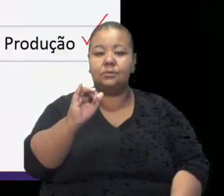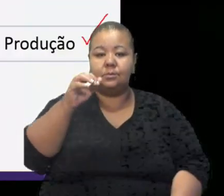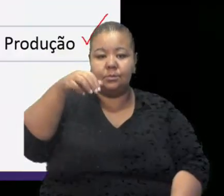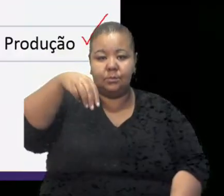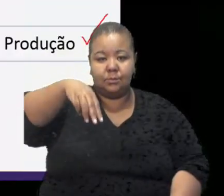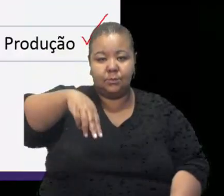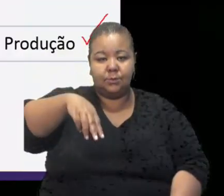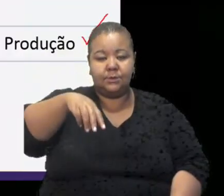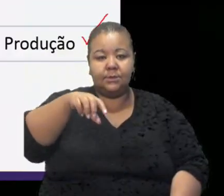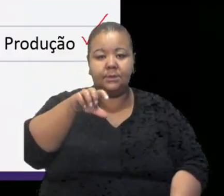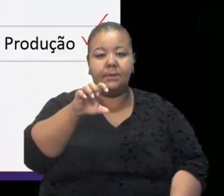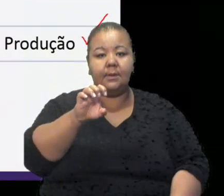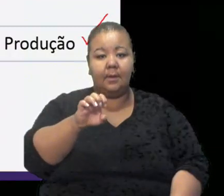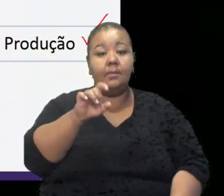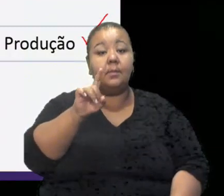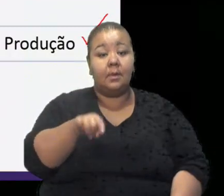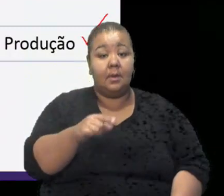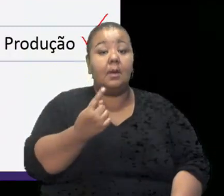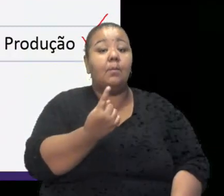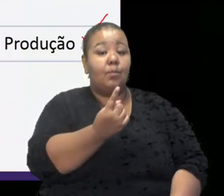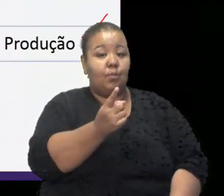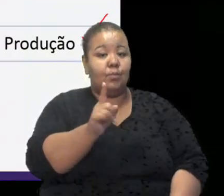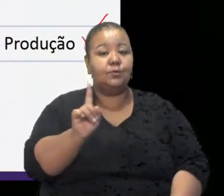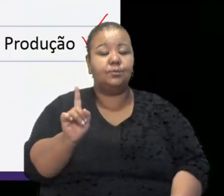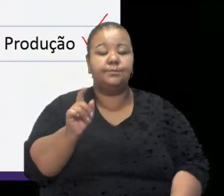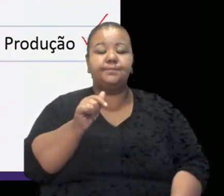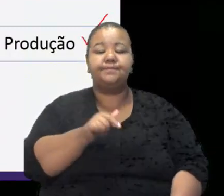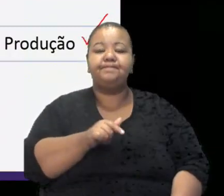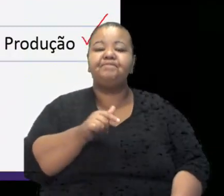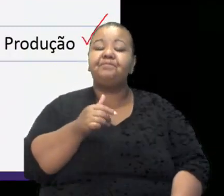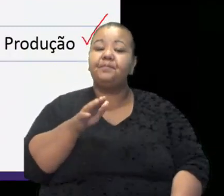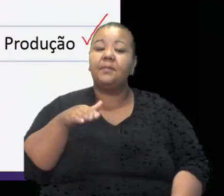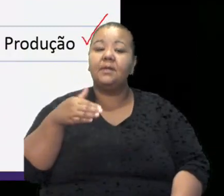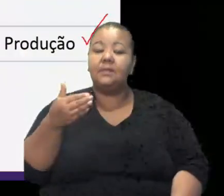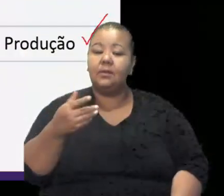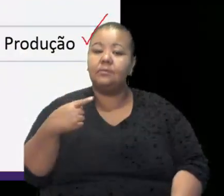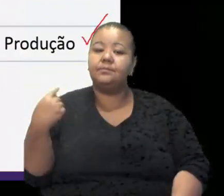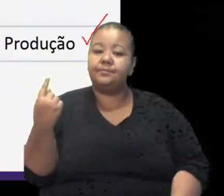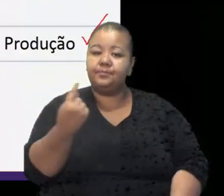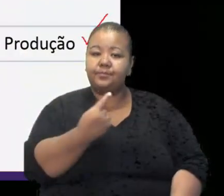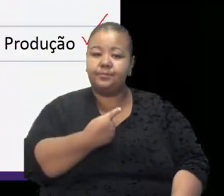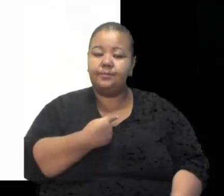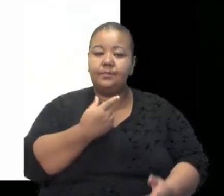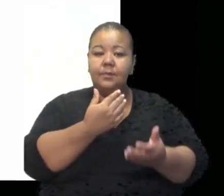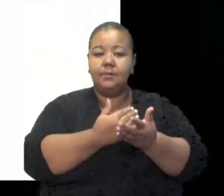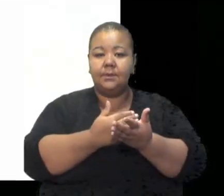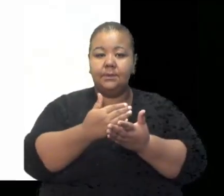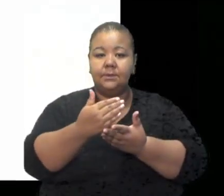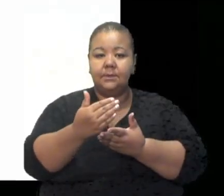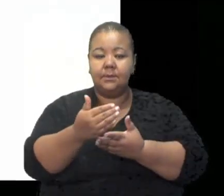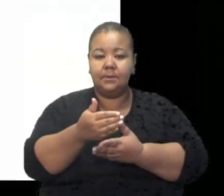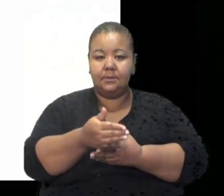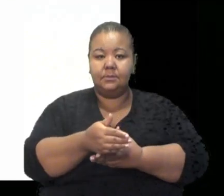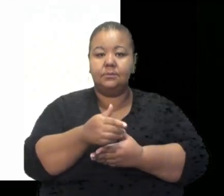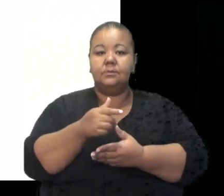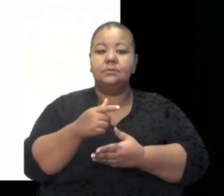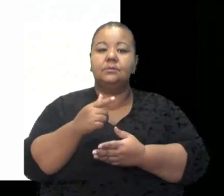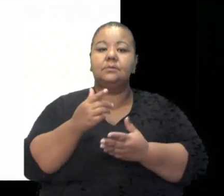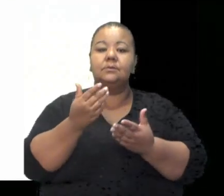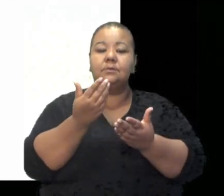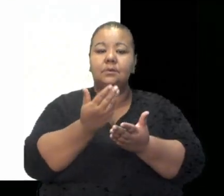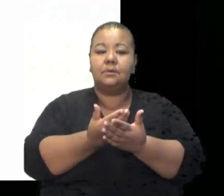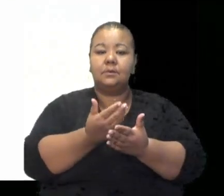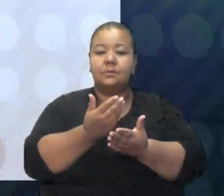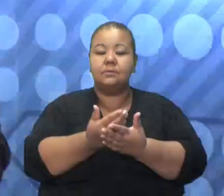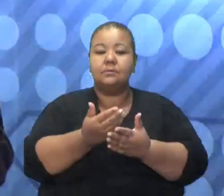questão do just in time. Então a gente vai iniciar o nosso